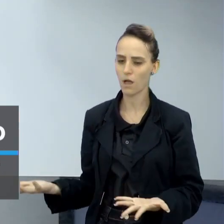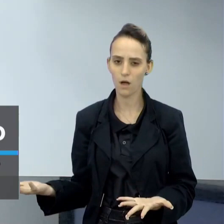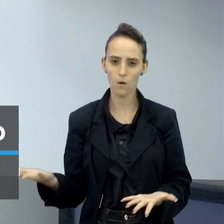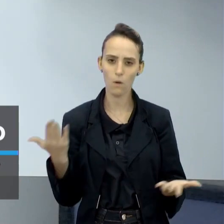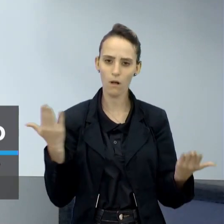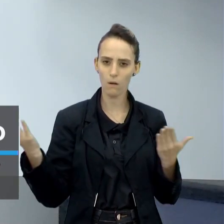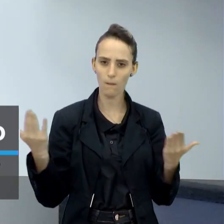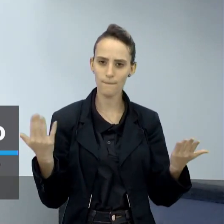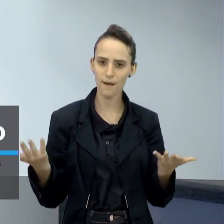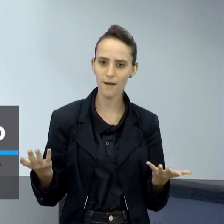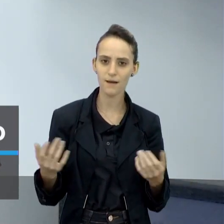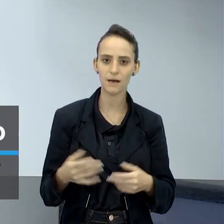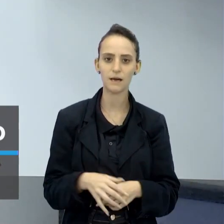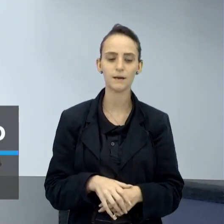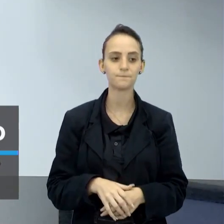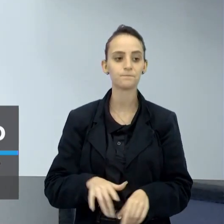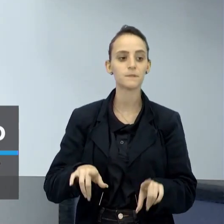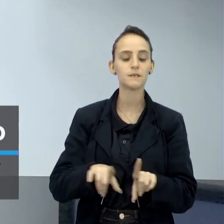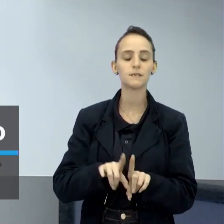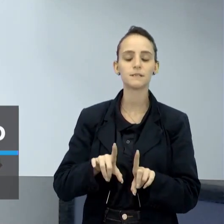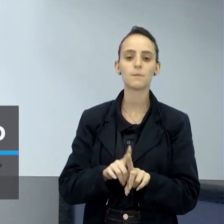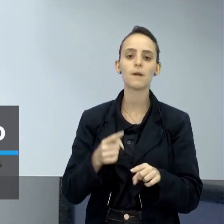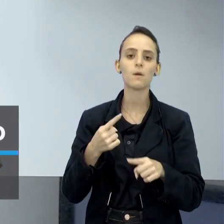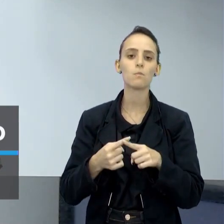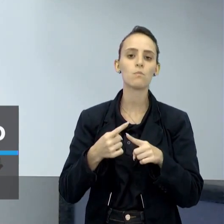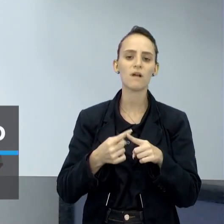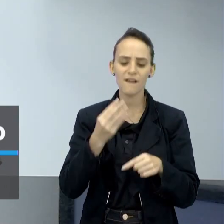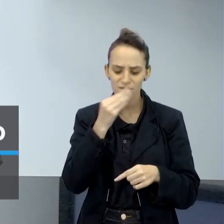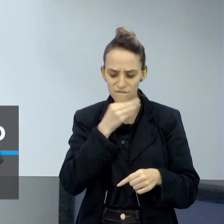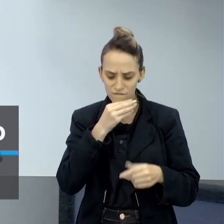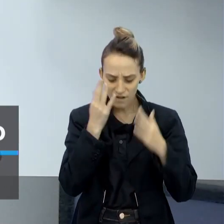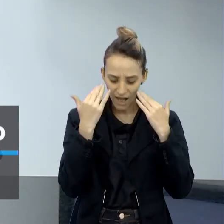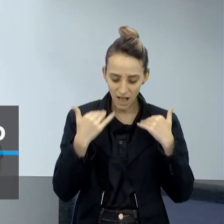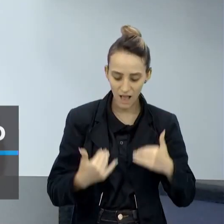nos torna... eu costumo dizer que os seres humanos aí